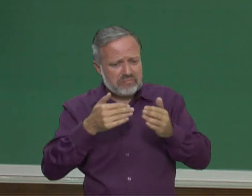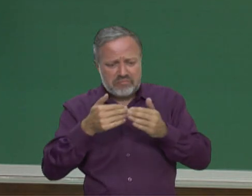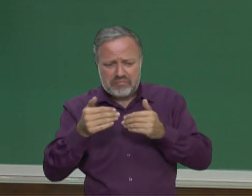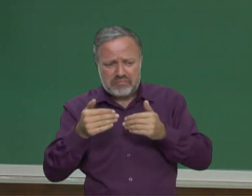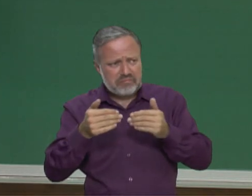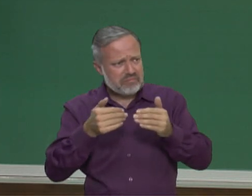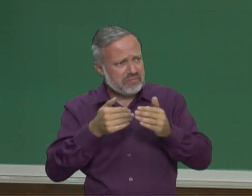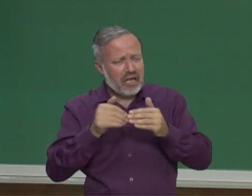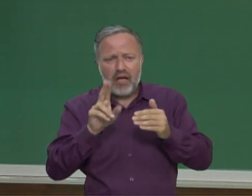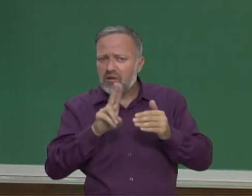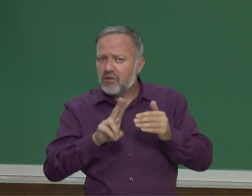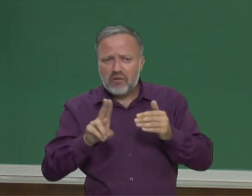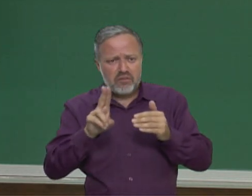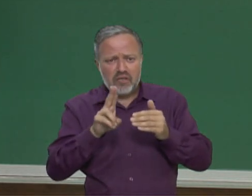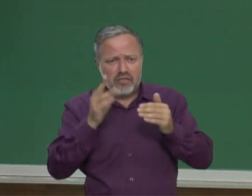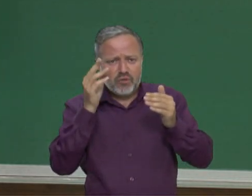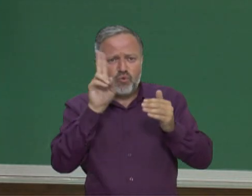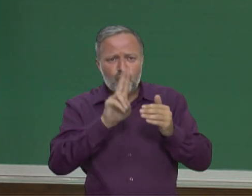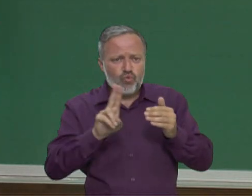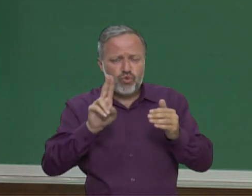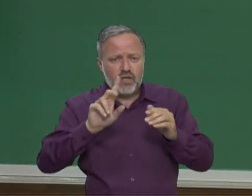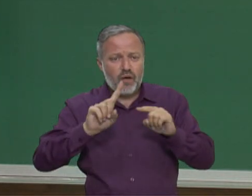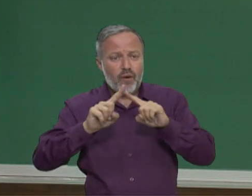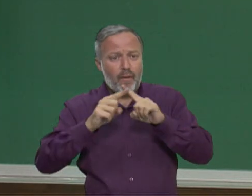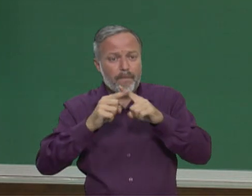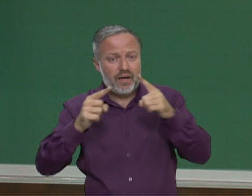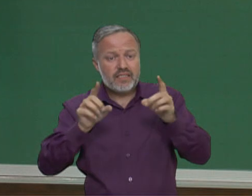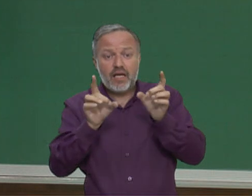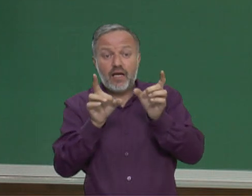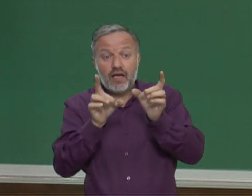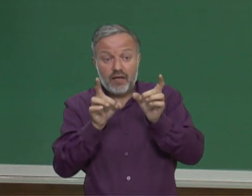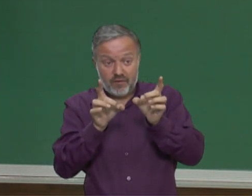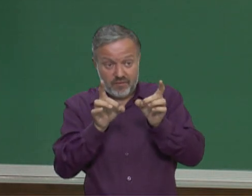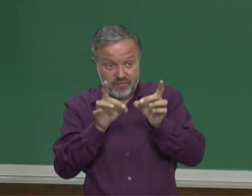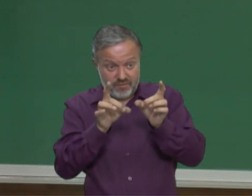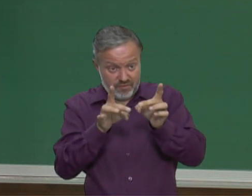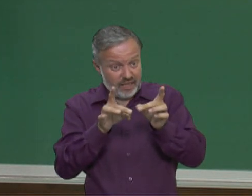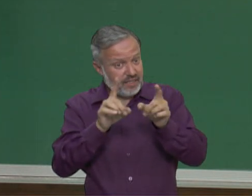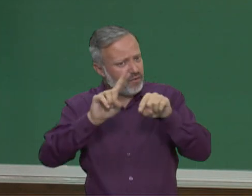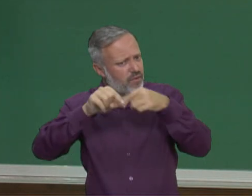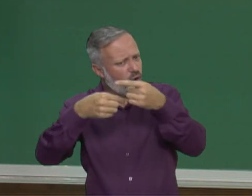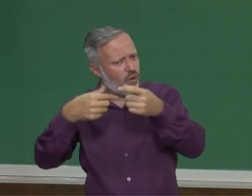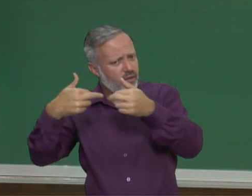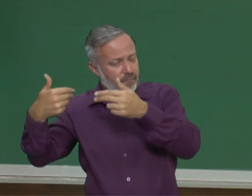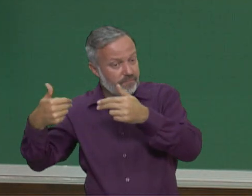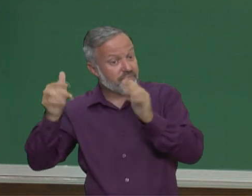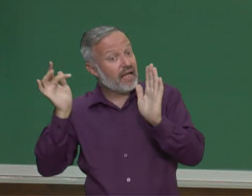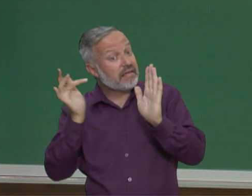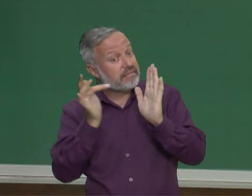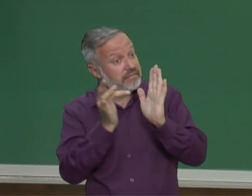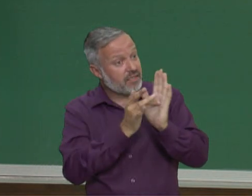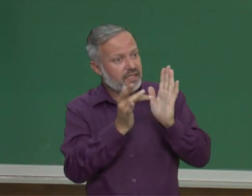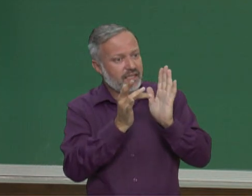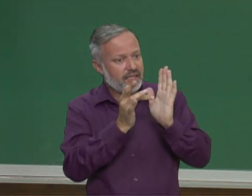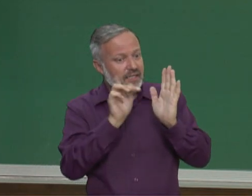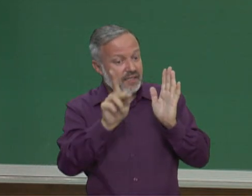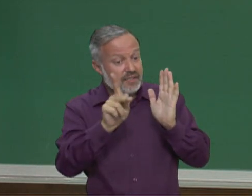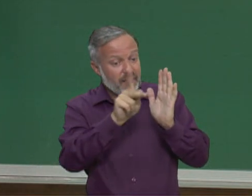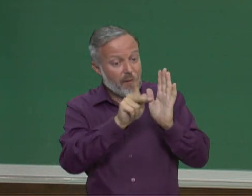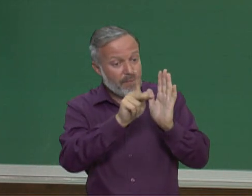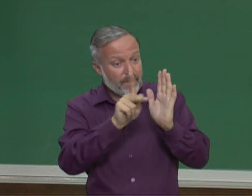muitas vezes nenhuma maquiadora. Eles vendem um outro produto. Mas você vai lá, clica nessas